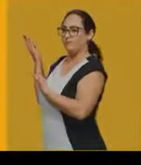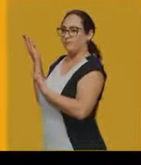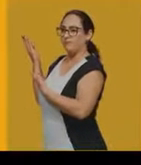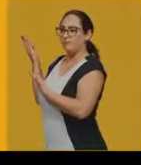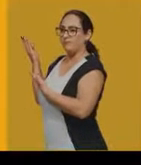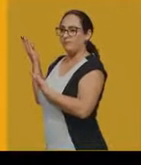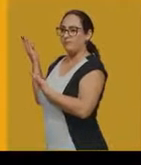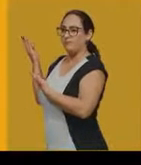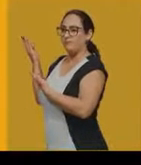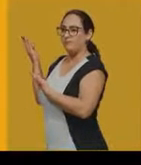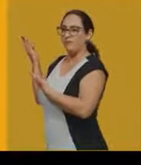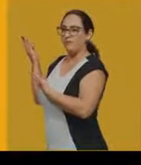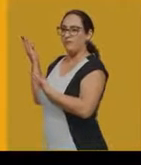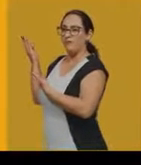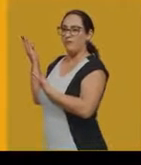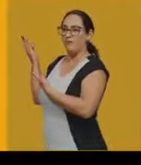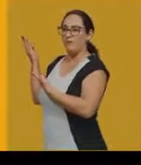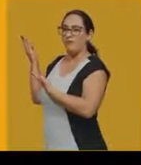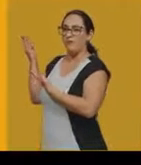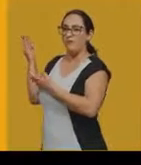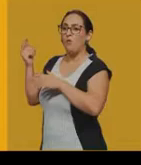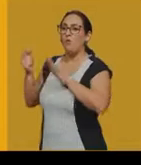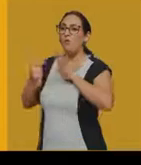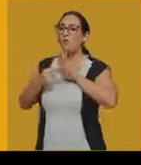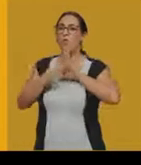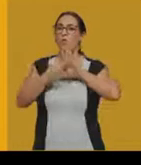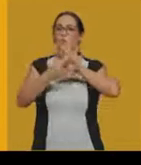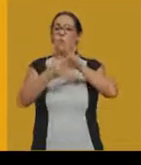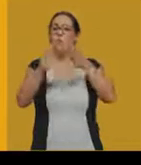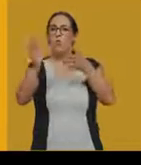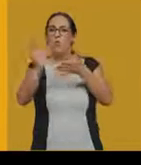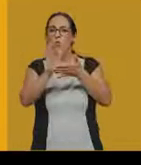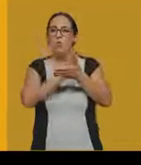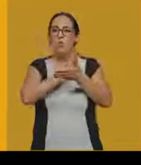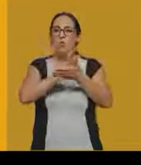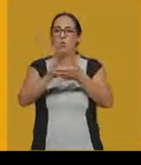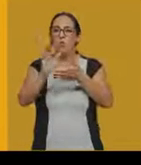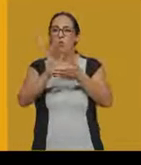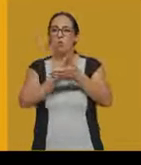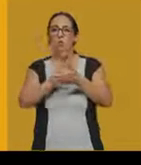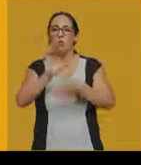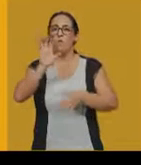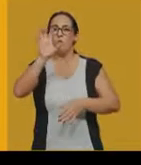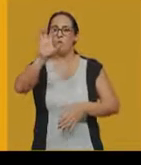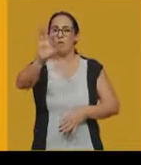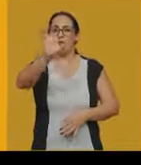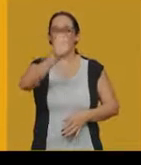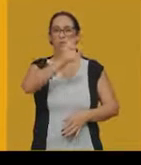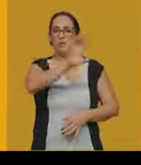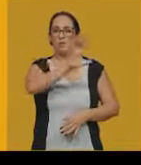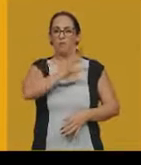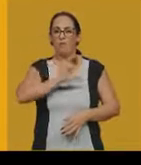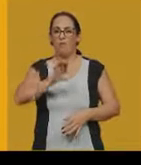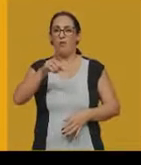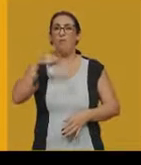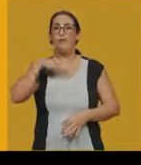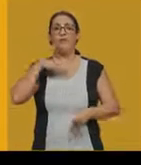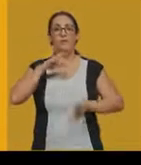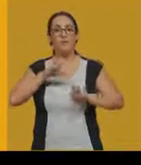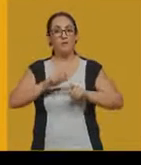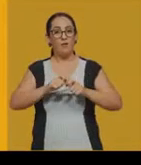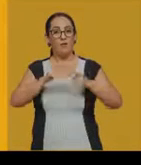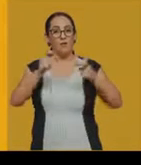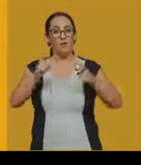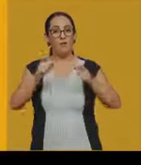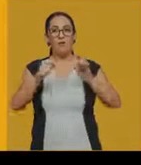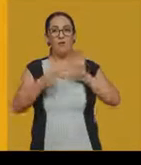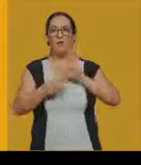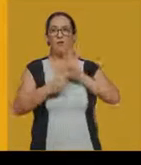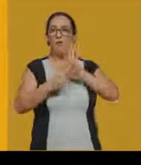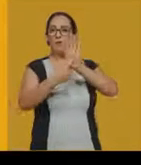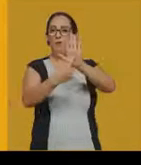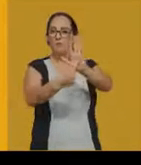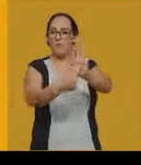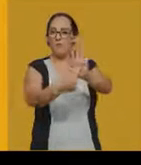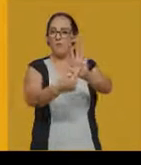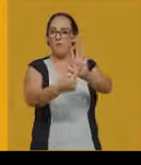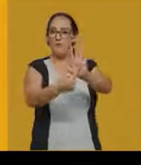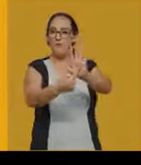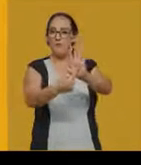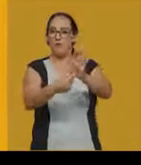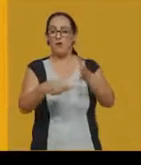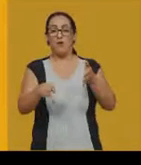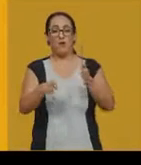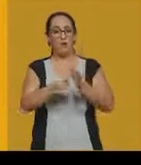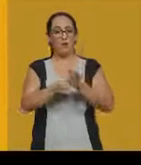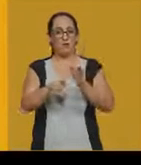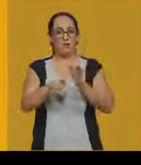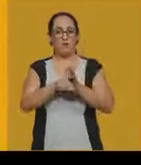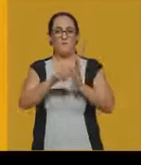algumas regiões onde isso se verificou com mais destaque ao longo do século XX e também